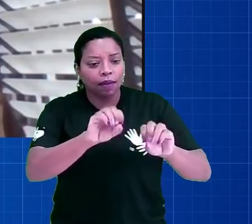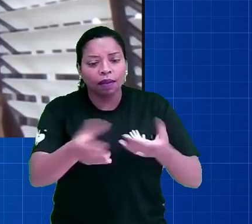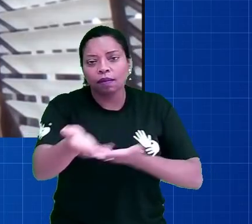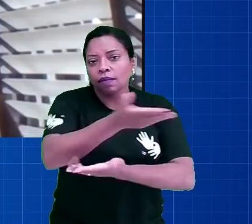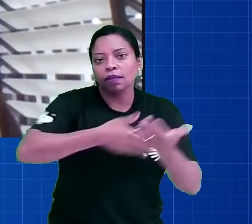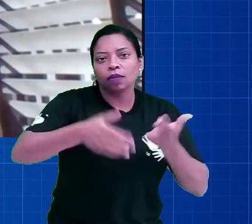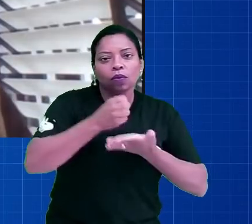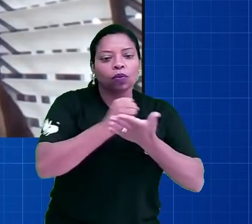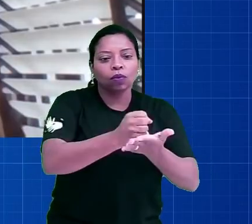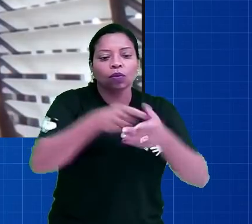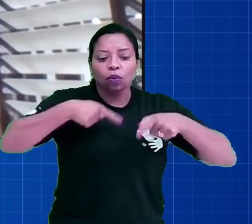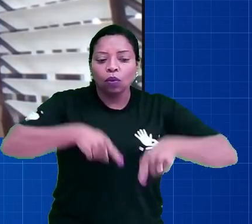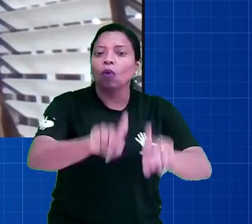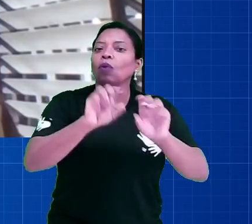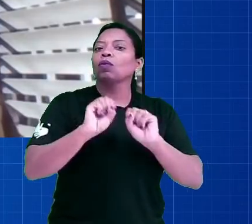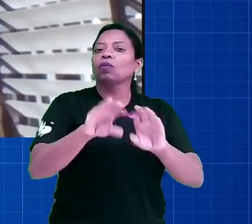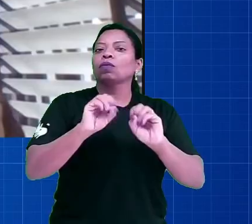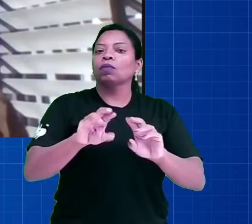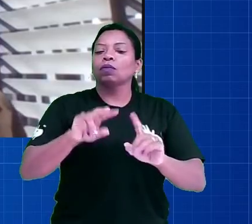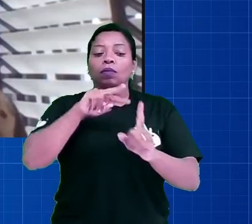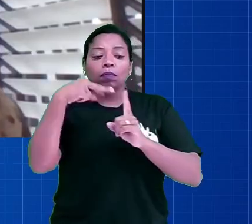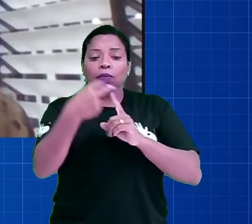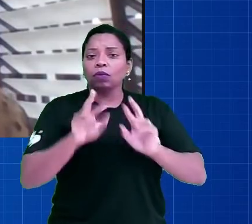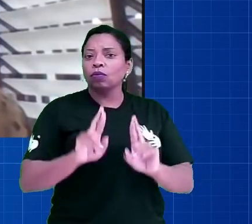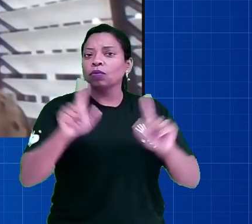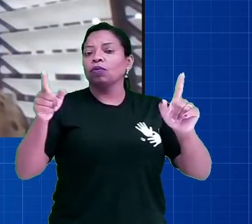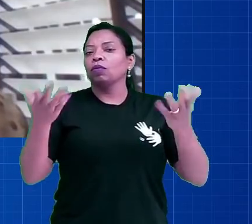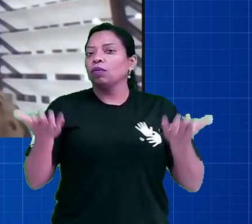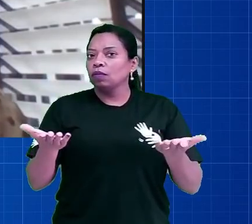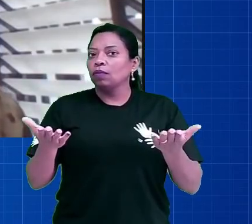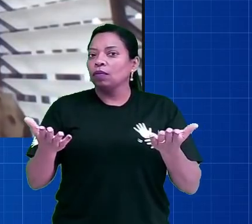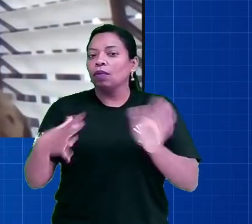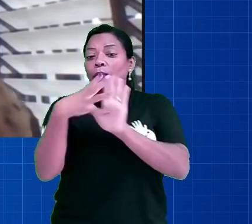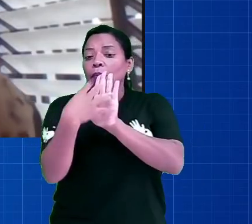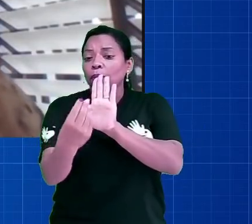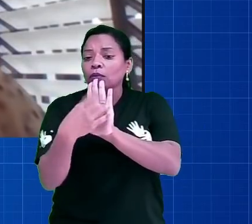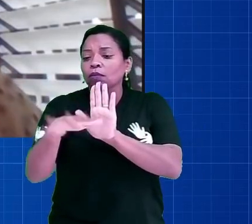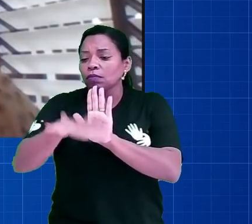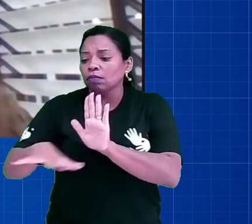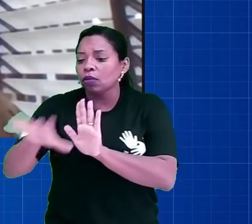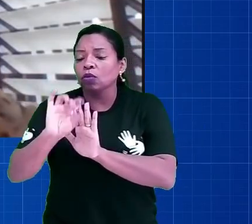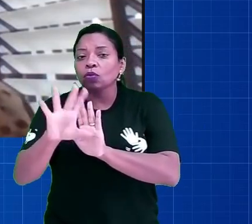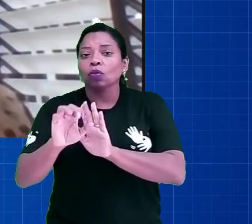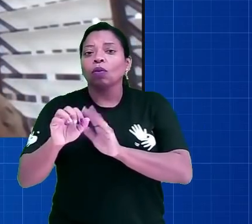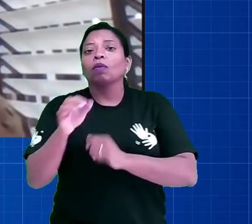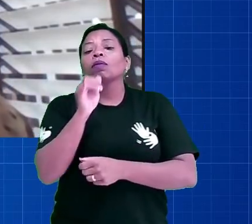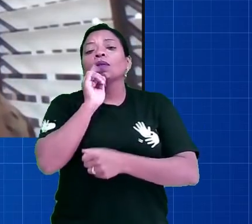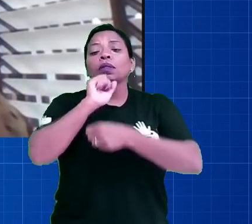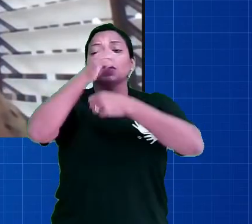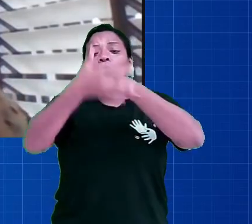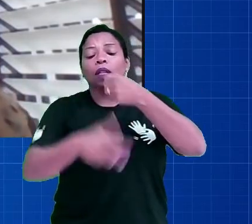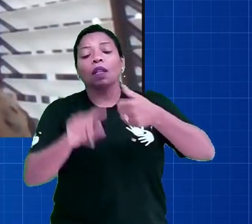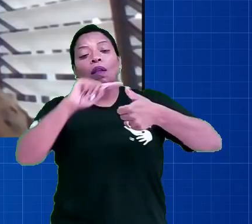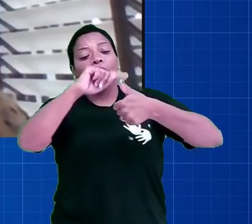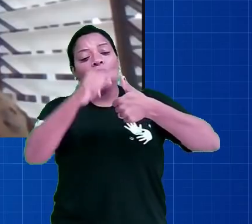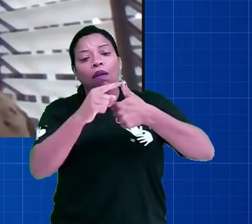numa perspectiva diferente, né, do modelo que nós temos de cascata, inclusive, né, que é lá ligado à